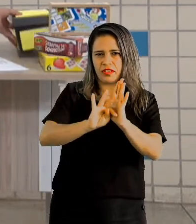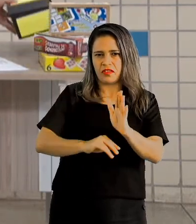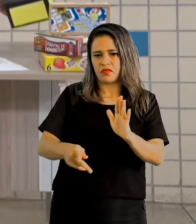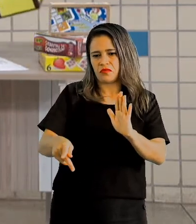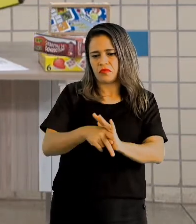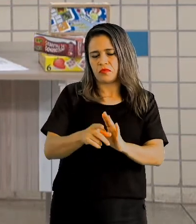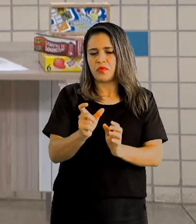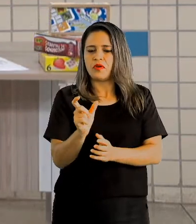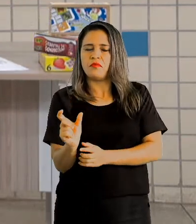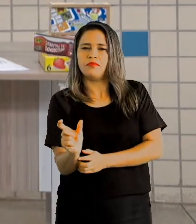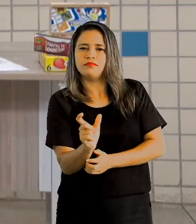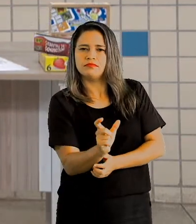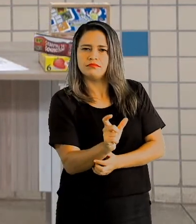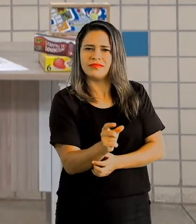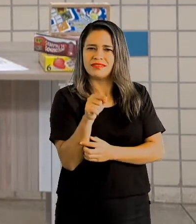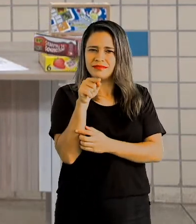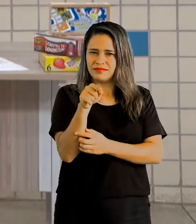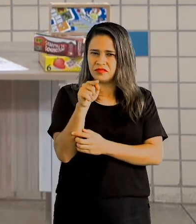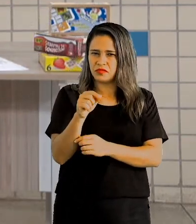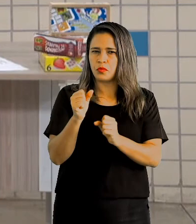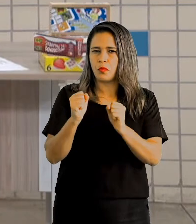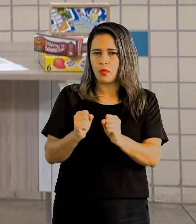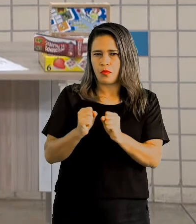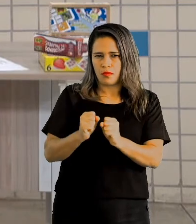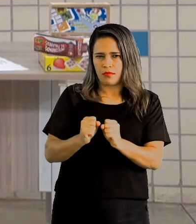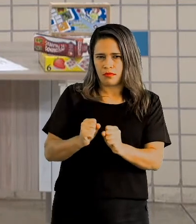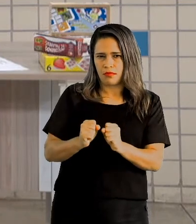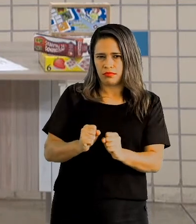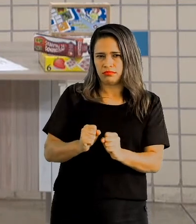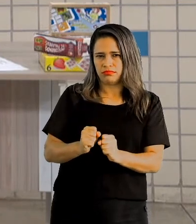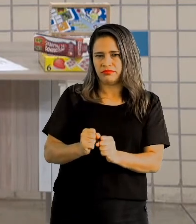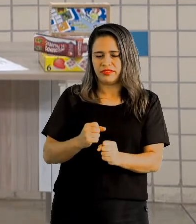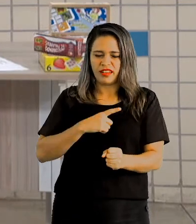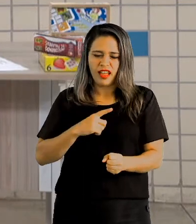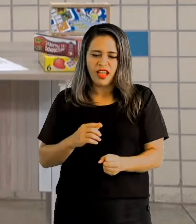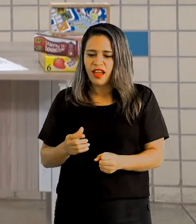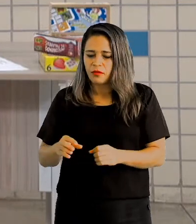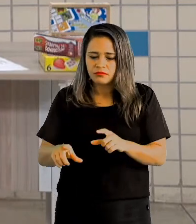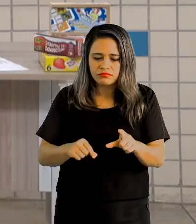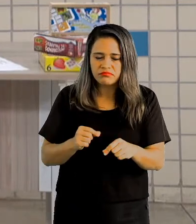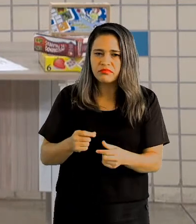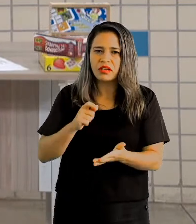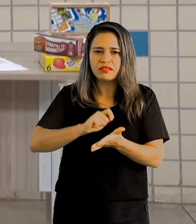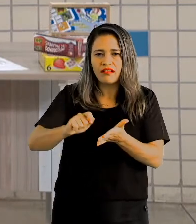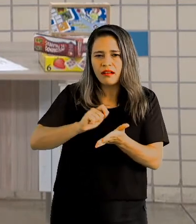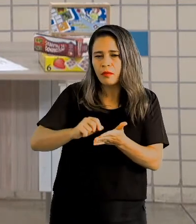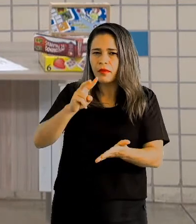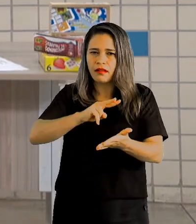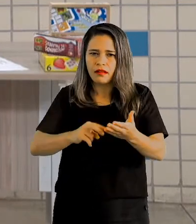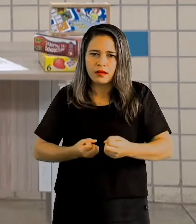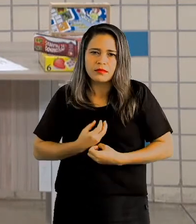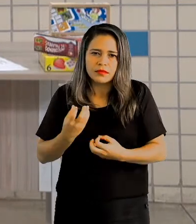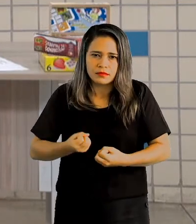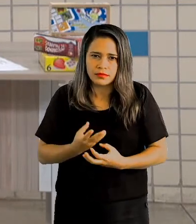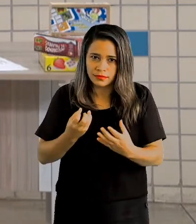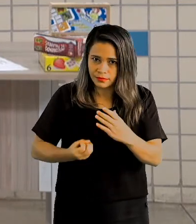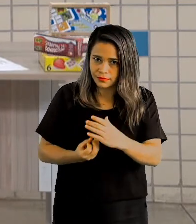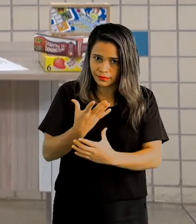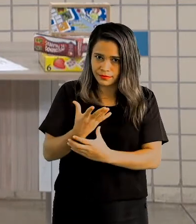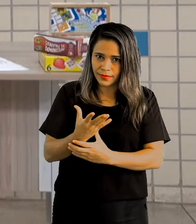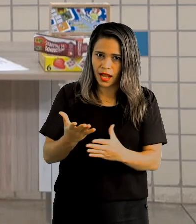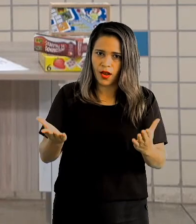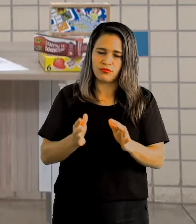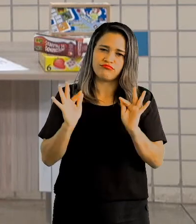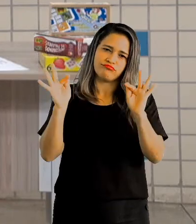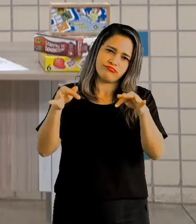de palavras para que você possa ter em casa algo para ler, algo para escrever, algo para produzir. Então, chegou ao